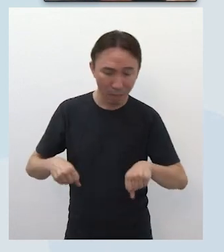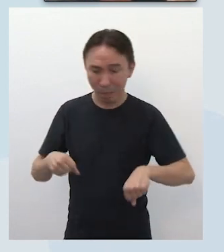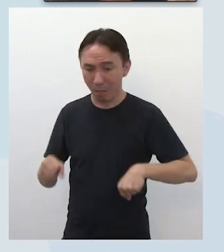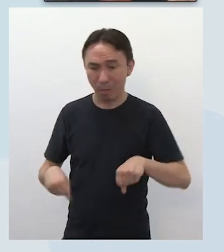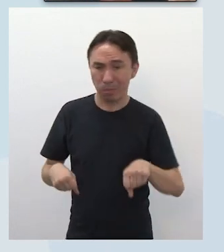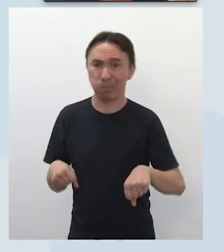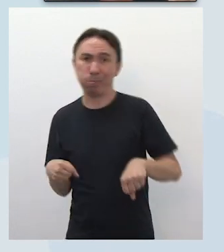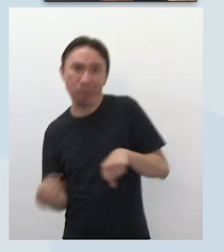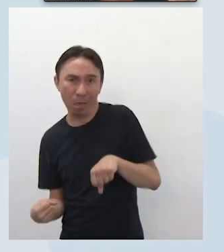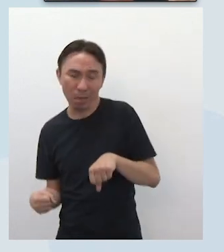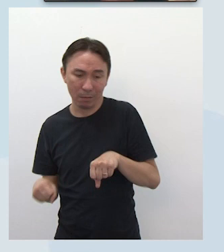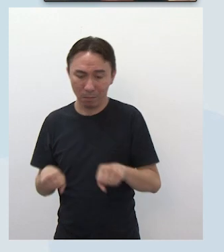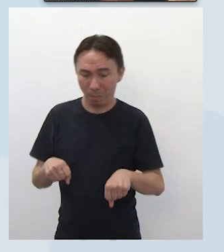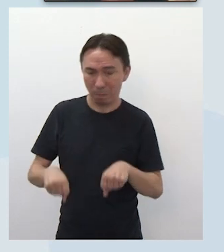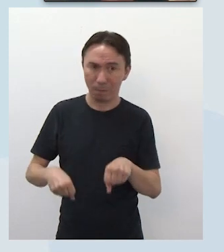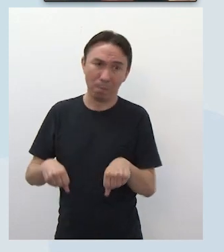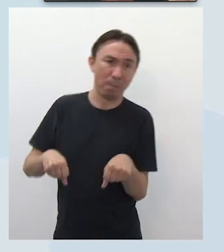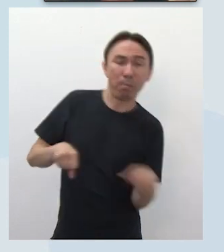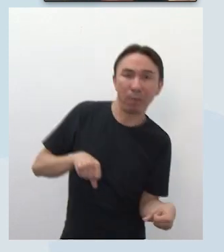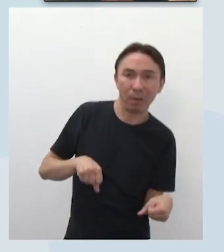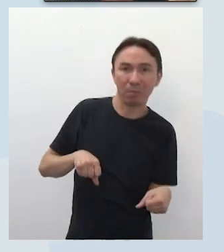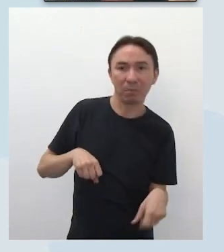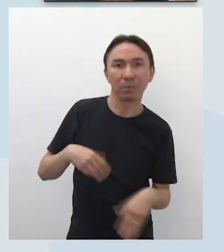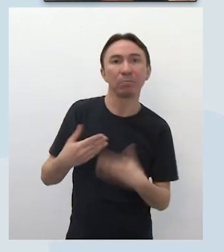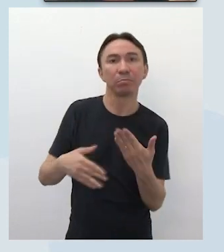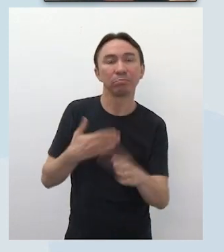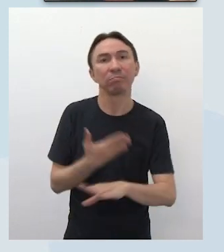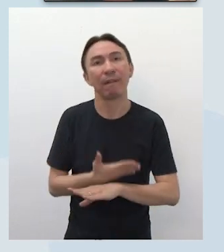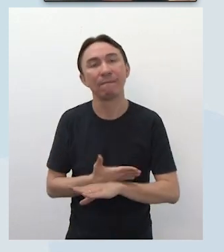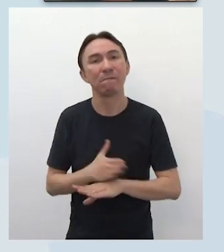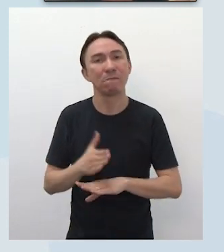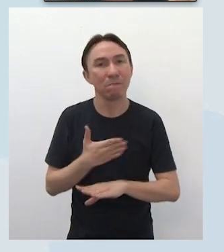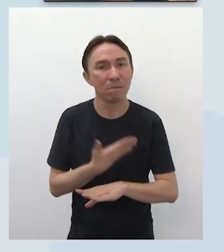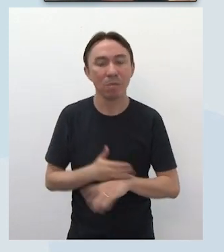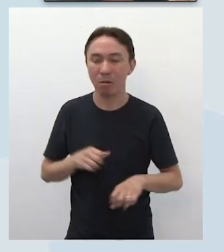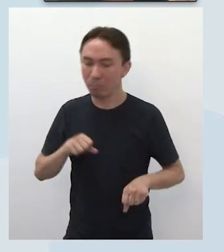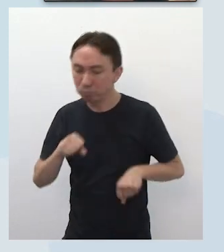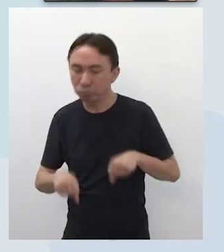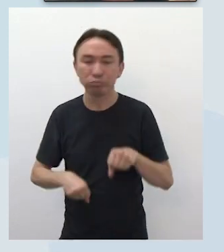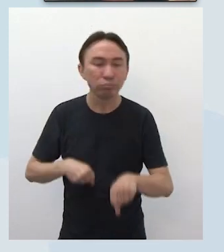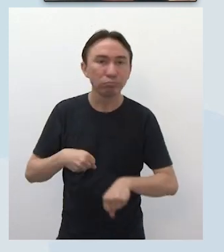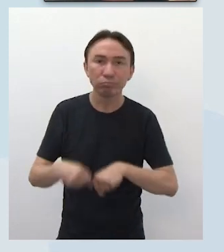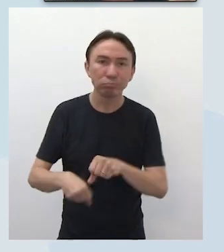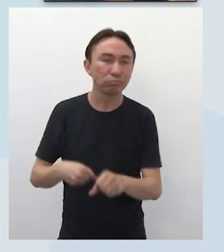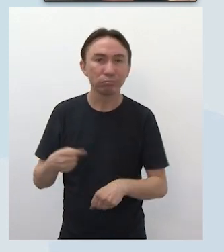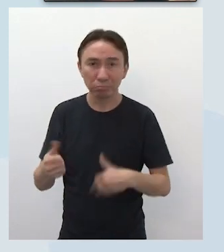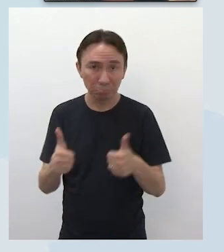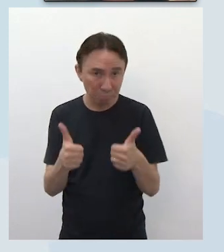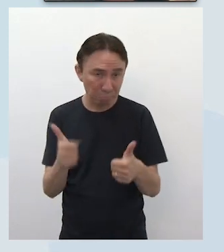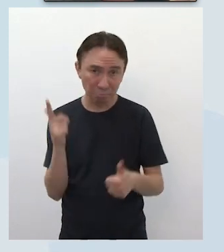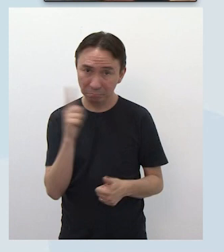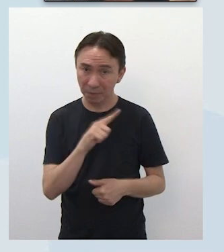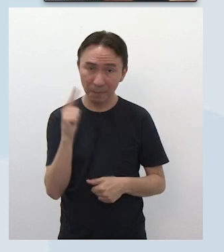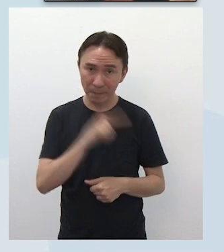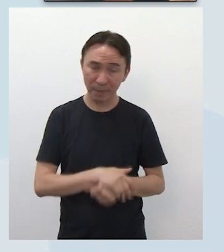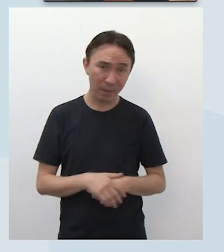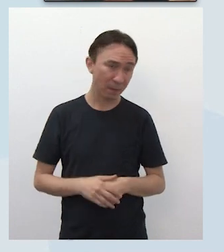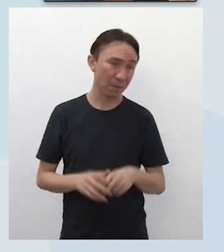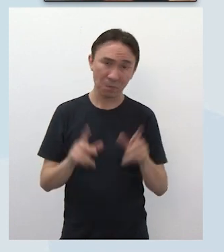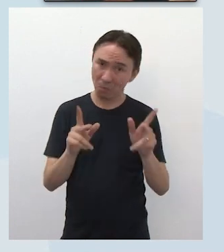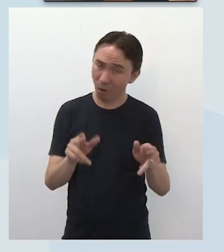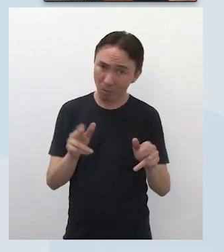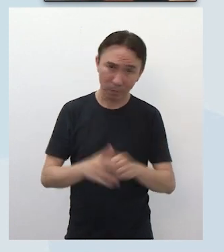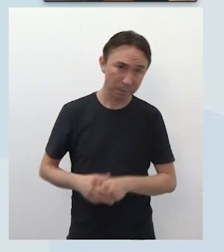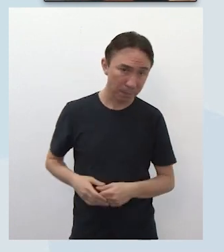mais natural na nossa linguagem, né? A nossa linguagem precisa ser uma linguagem assertiva, que comunique